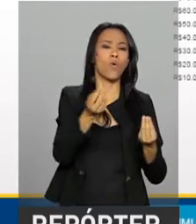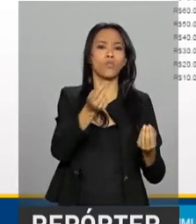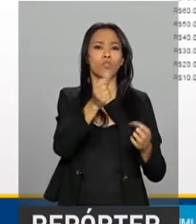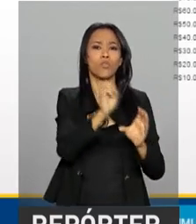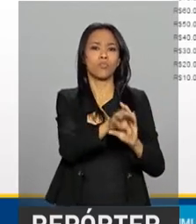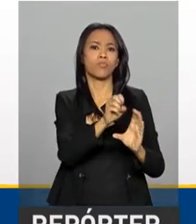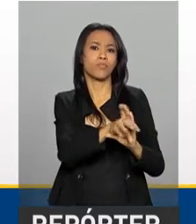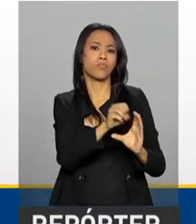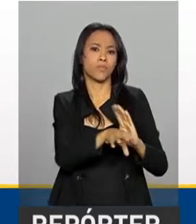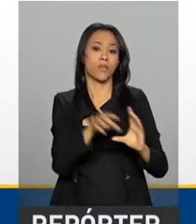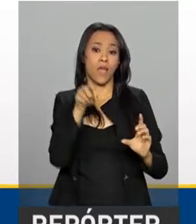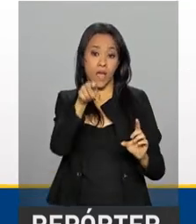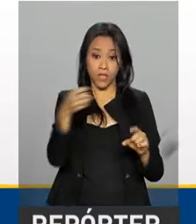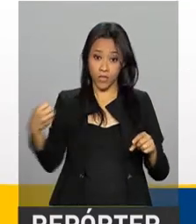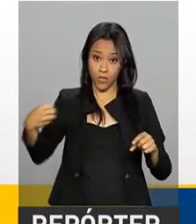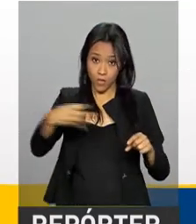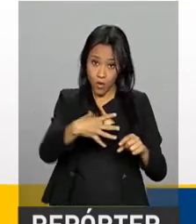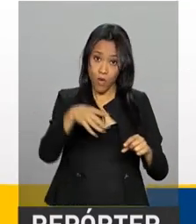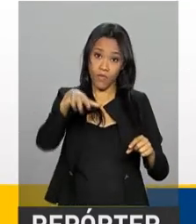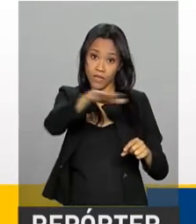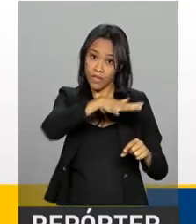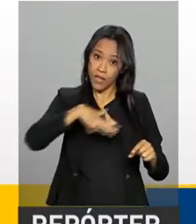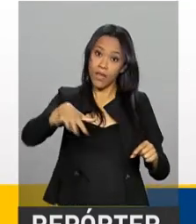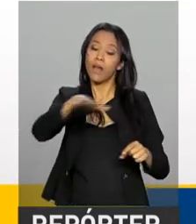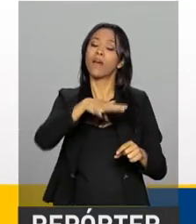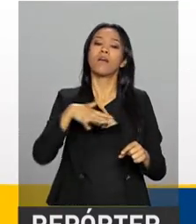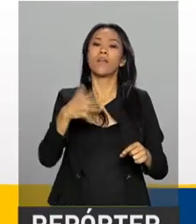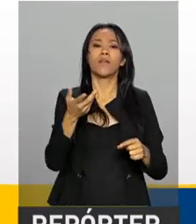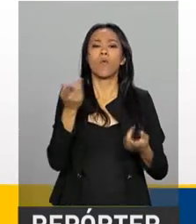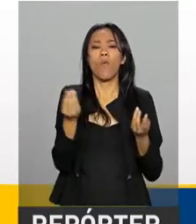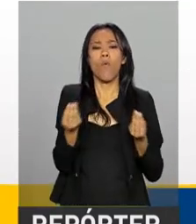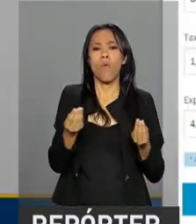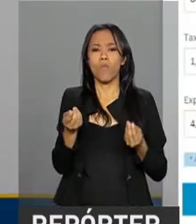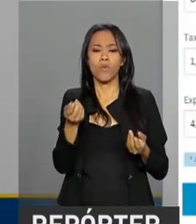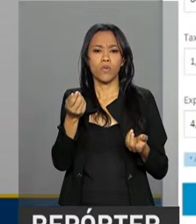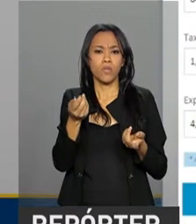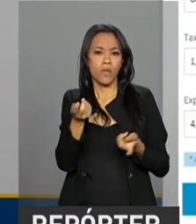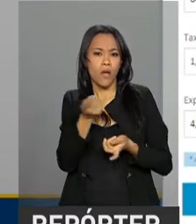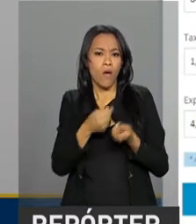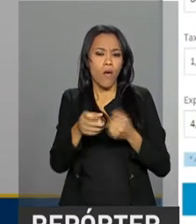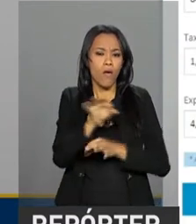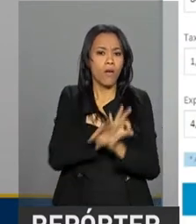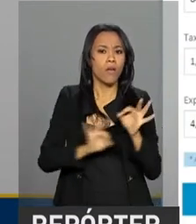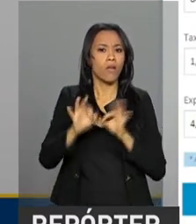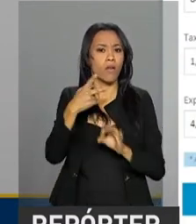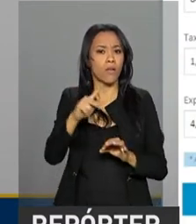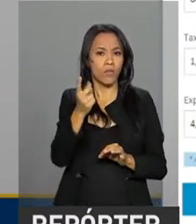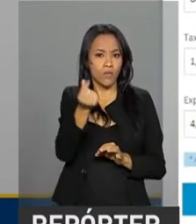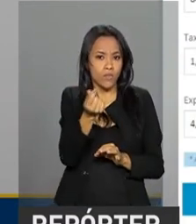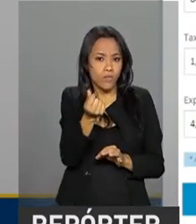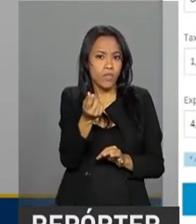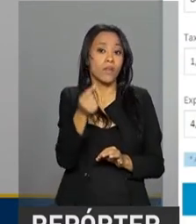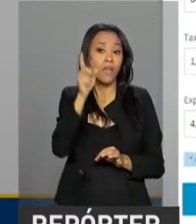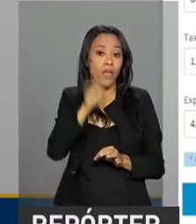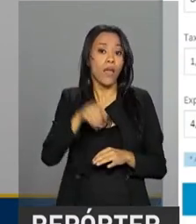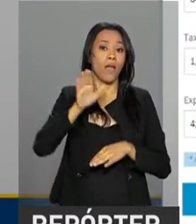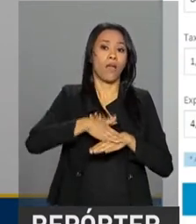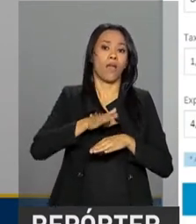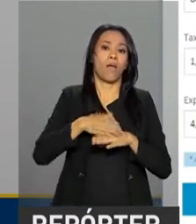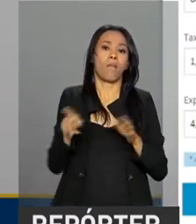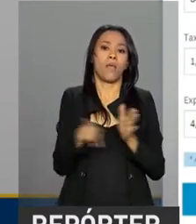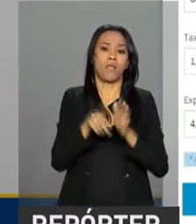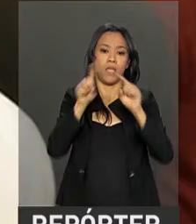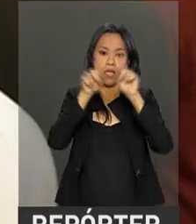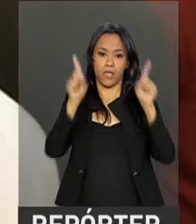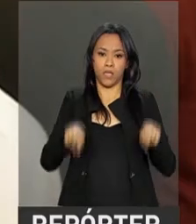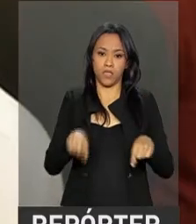A nova plataforma de educação e planejamento financeiro do Tesouro Nacional, o simulador de investimentos no Tesouro Direto, traz